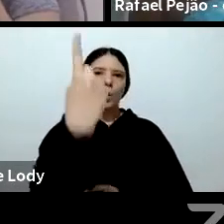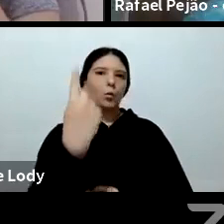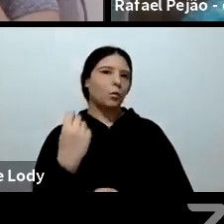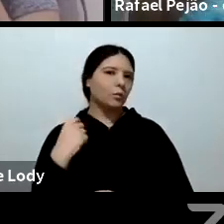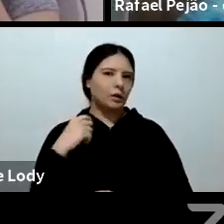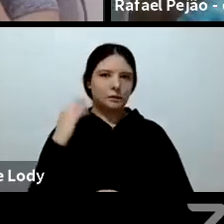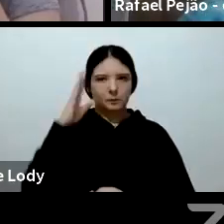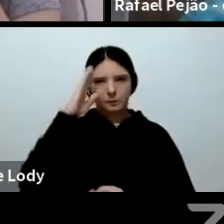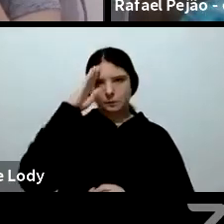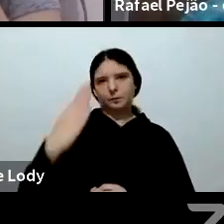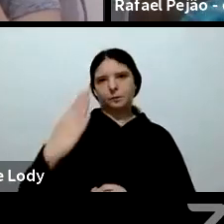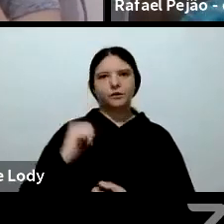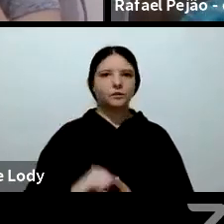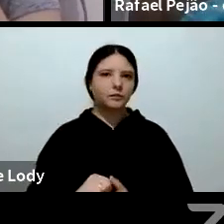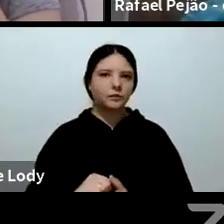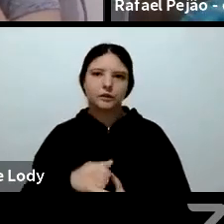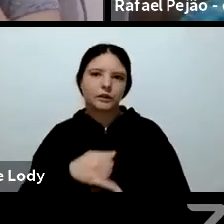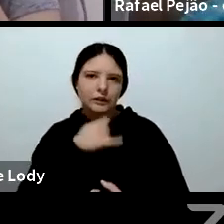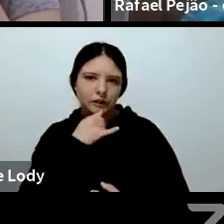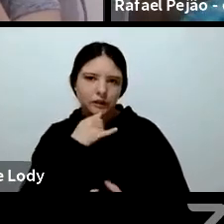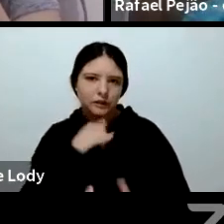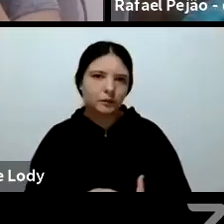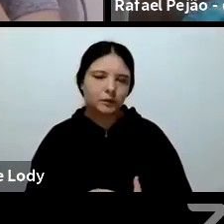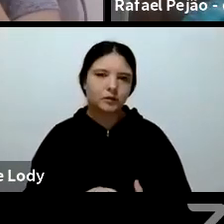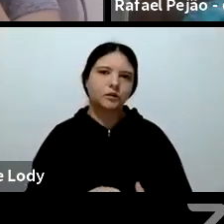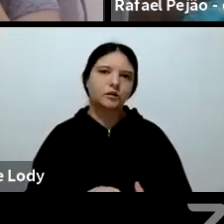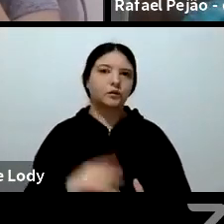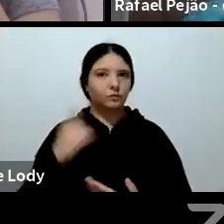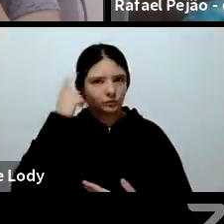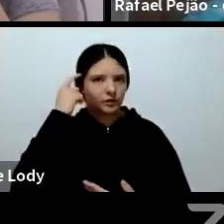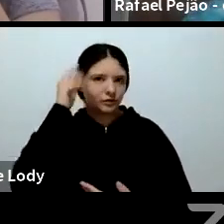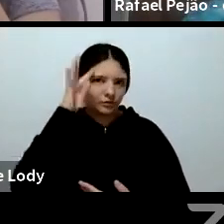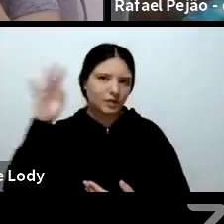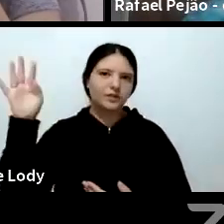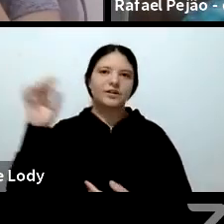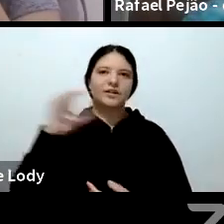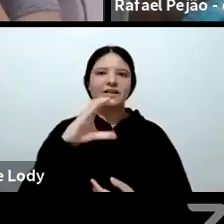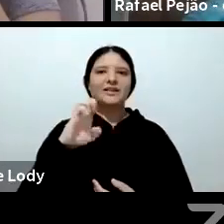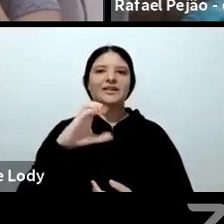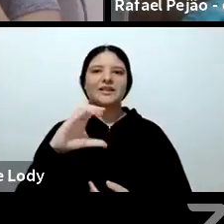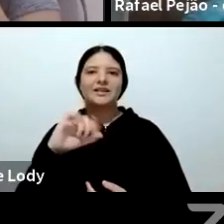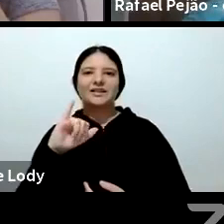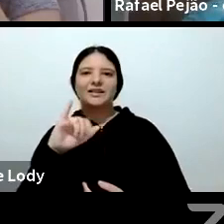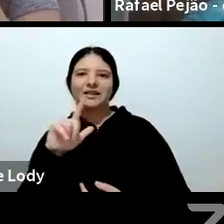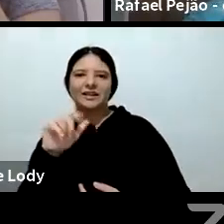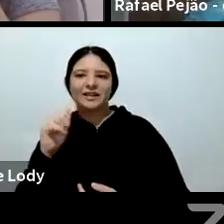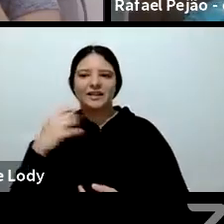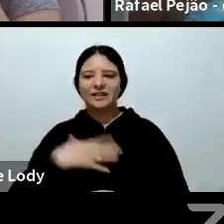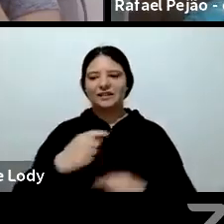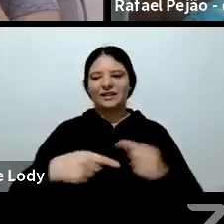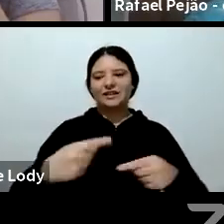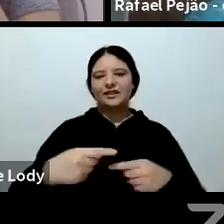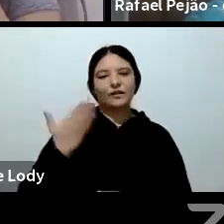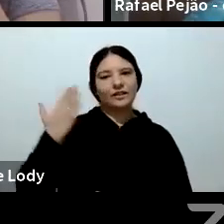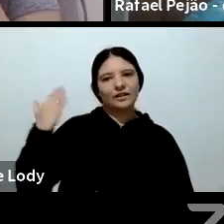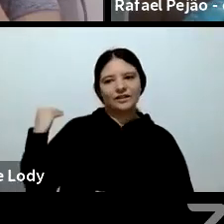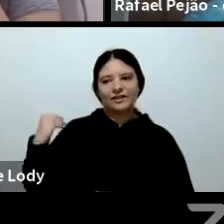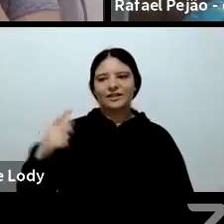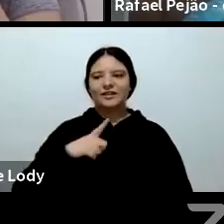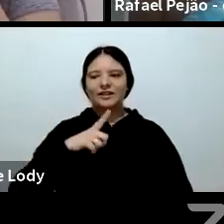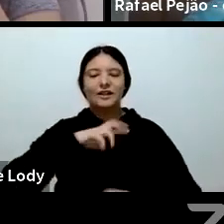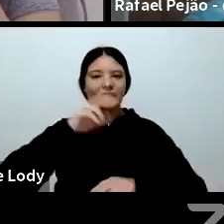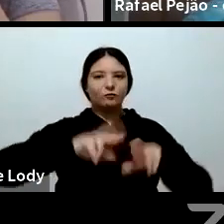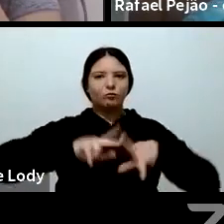né? Então, por exemplo, né, imagino, né, Maria Cecília, que é da geração anterior, né? A diversidade que a gente tinha aqui